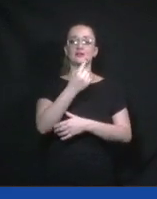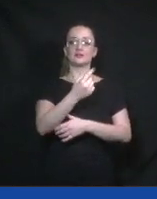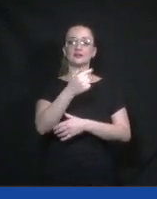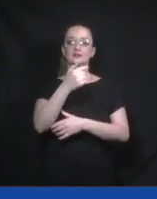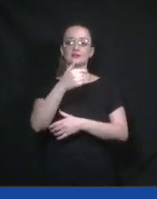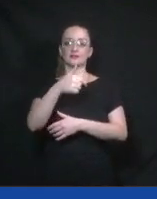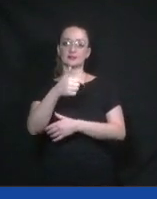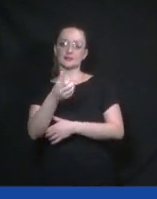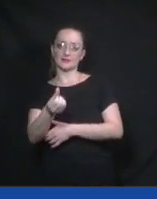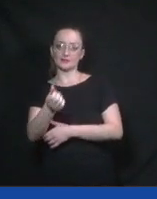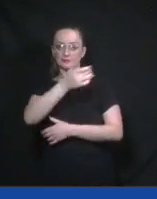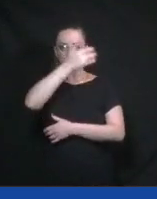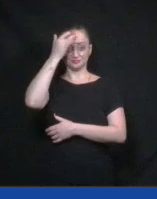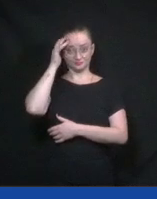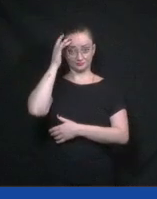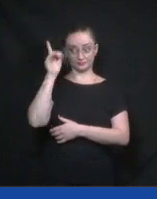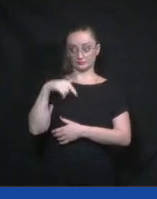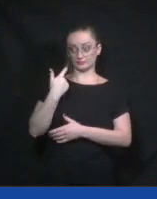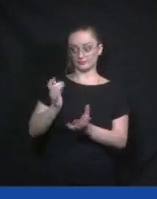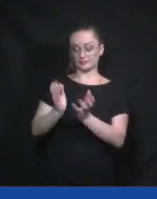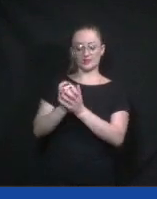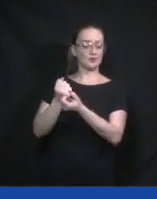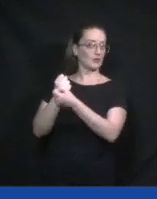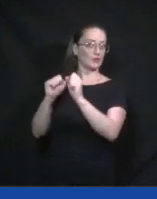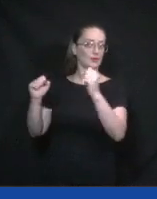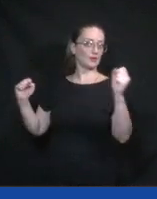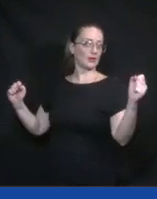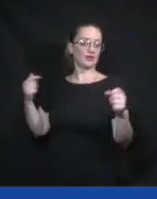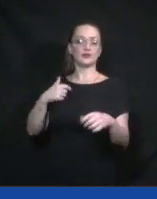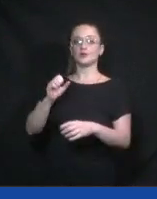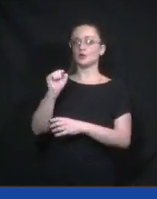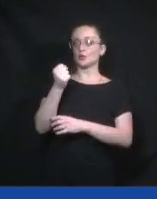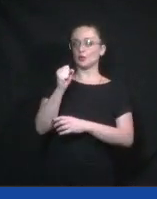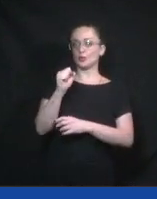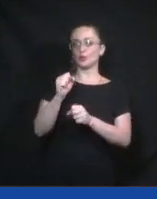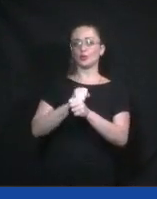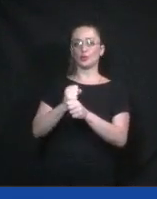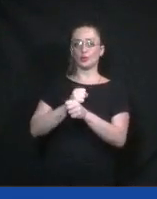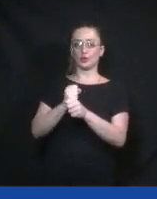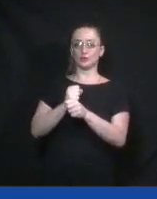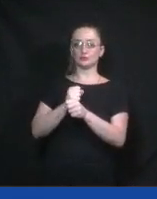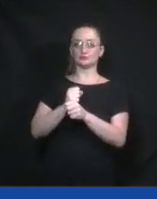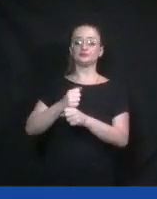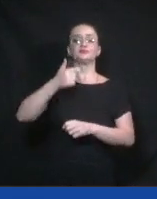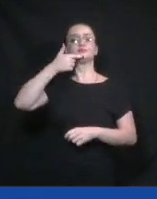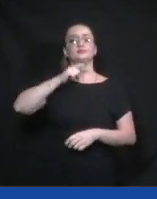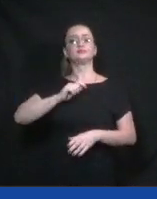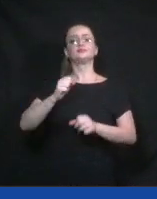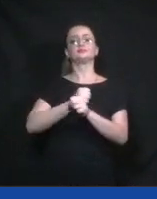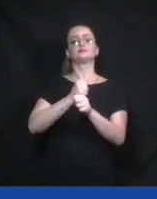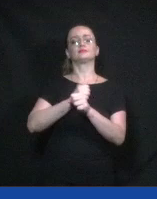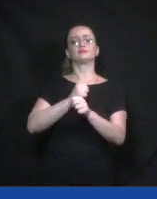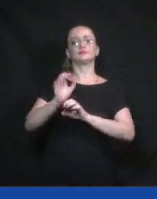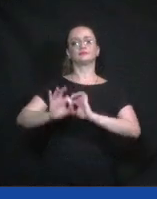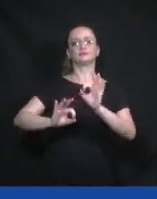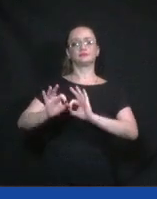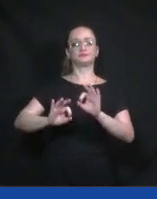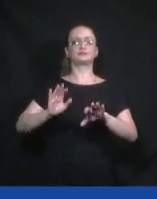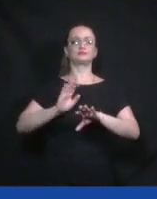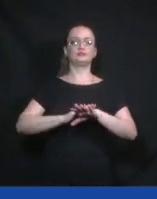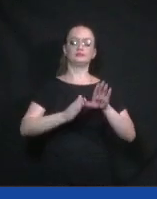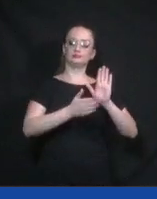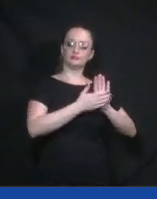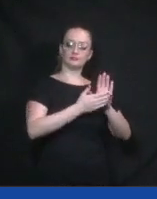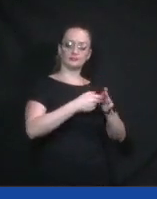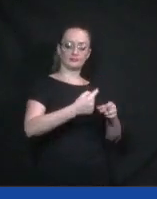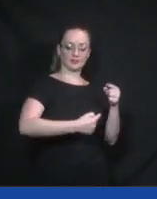pessoas nosso orgulho imenso nesses oito anos de ter conseguido construir uma organização que se falta do